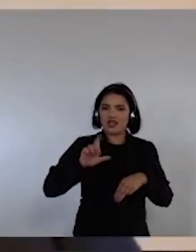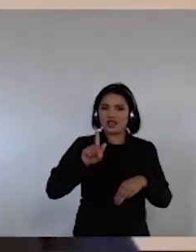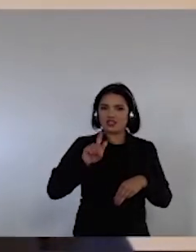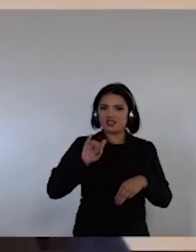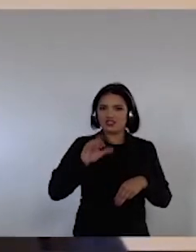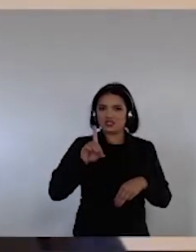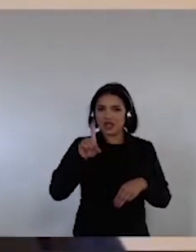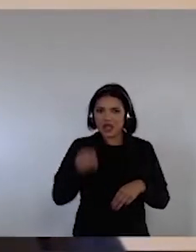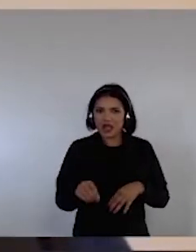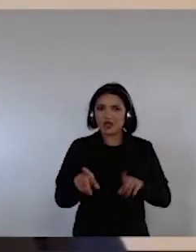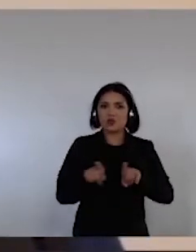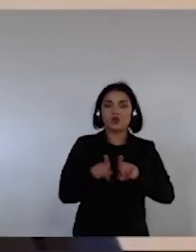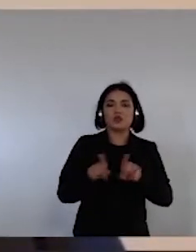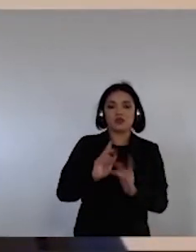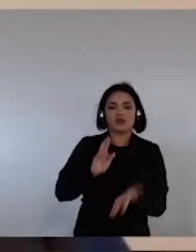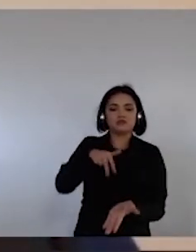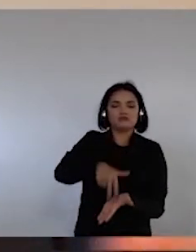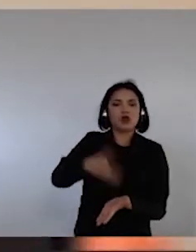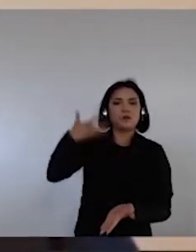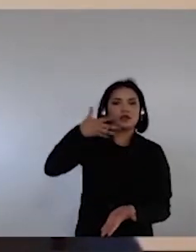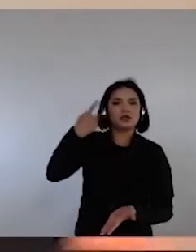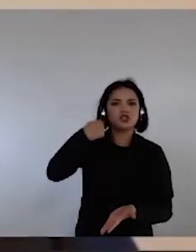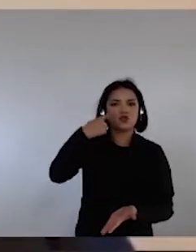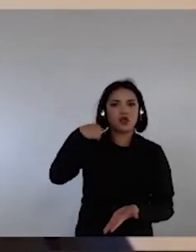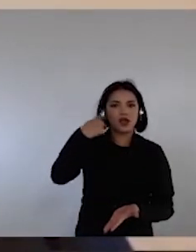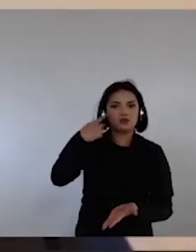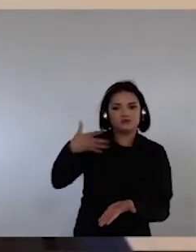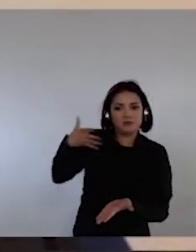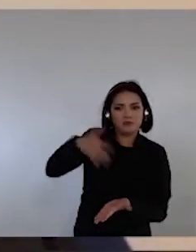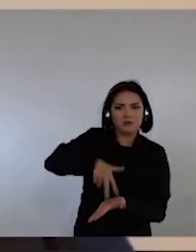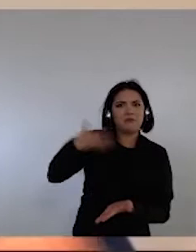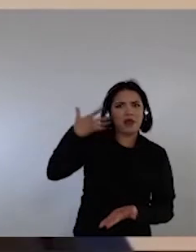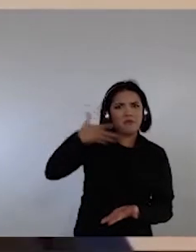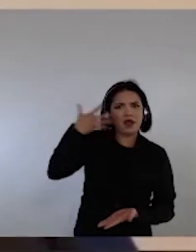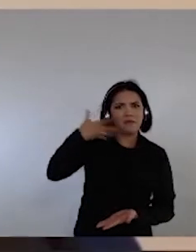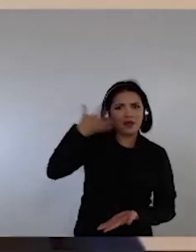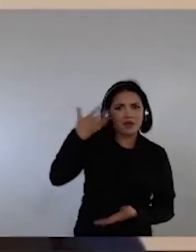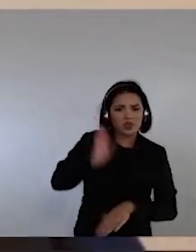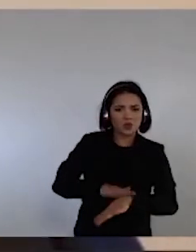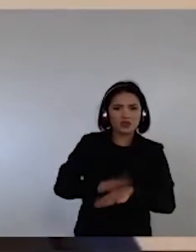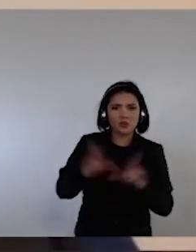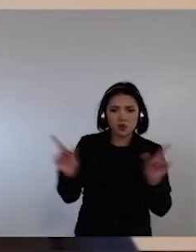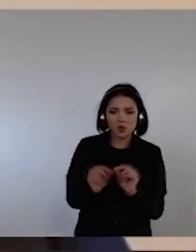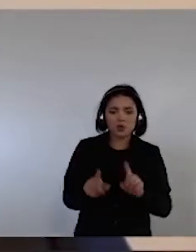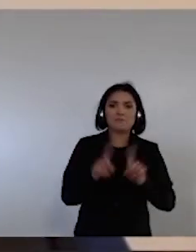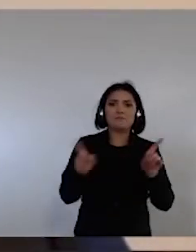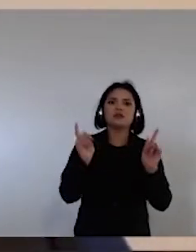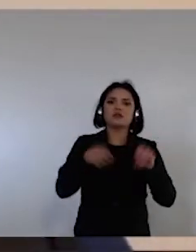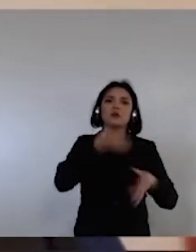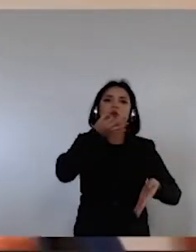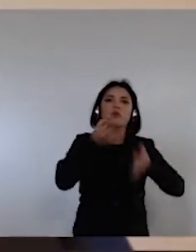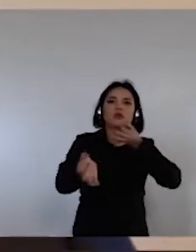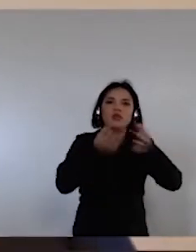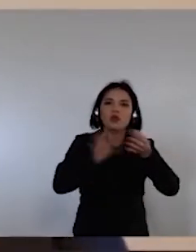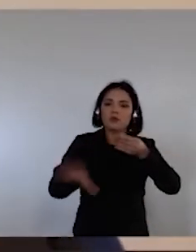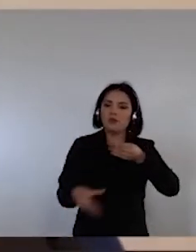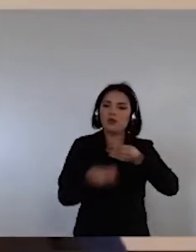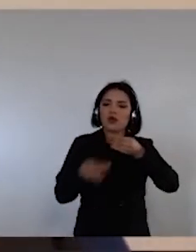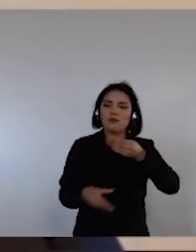de jurisprudência consolidada no tribunal. E esse conceito do que seja jurisprudência